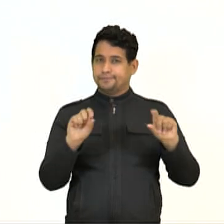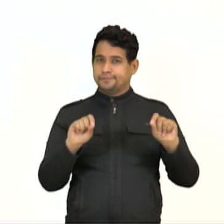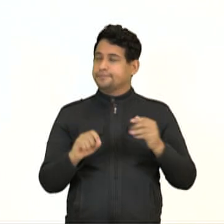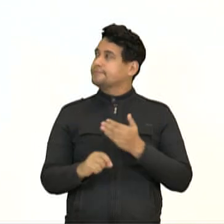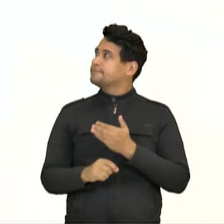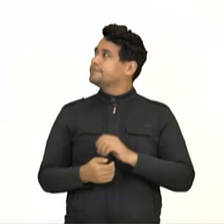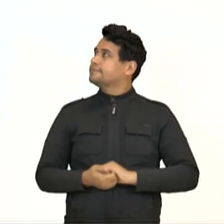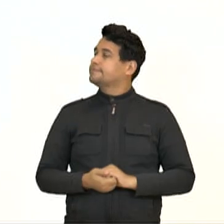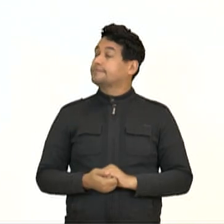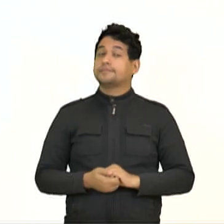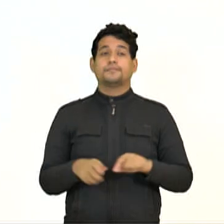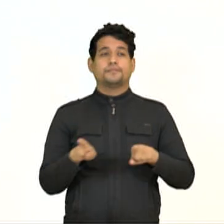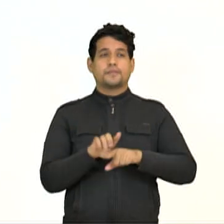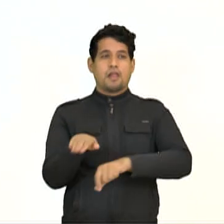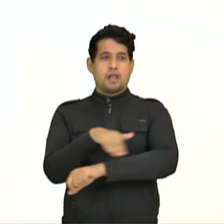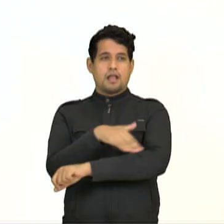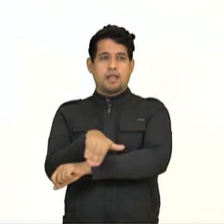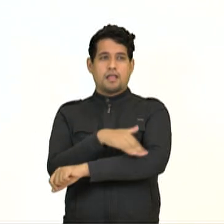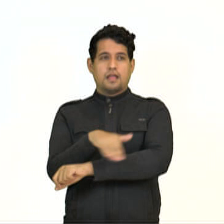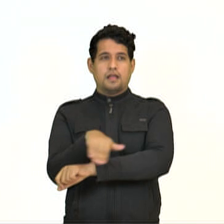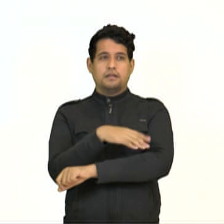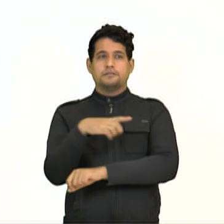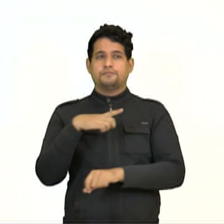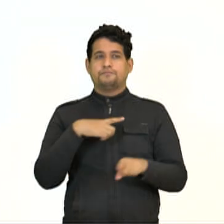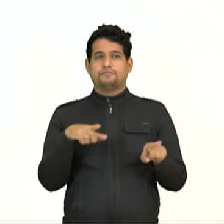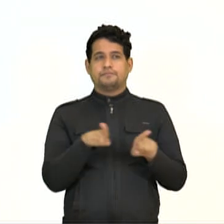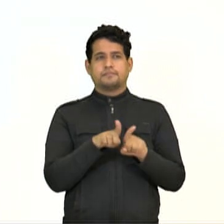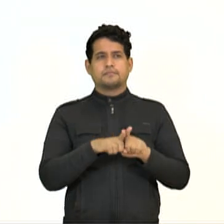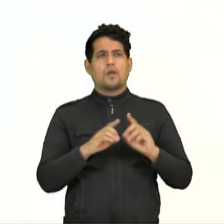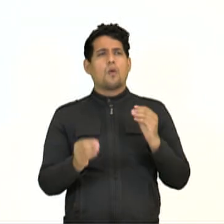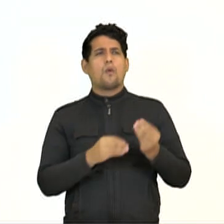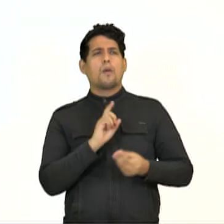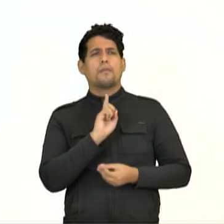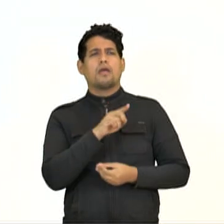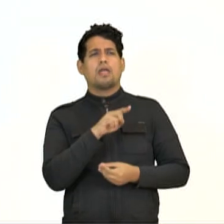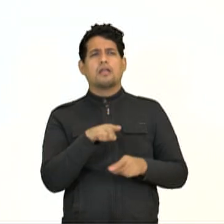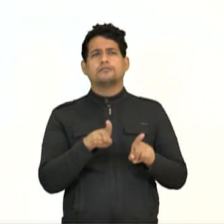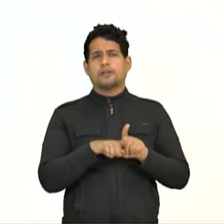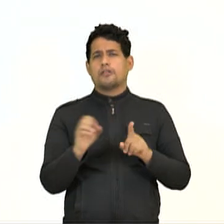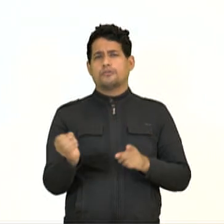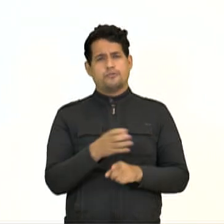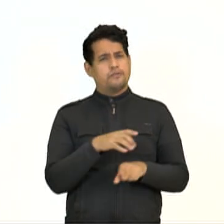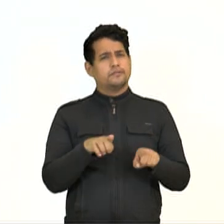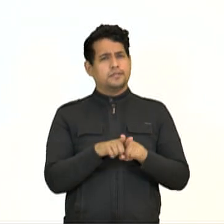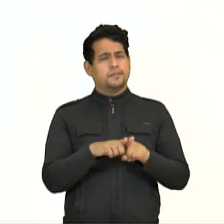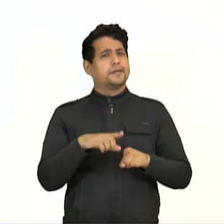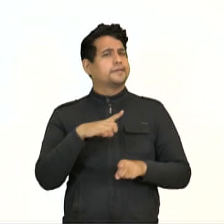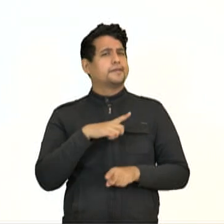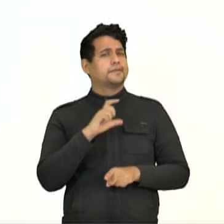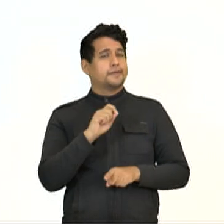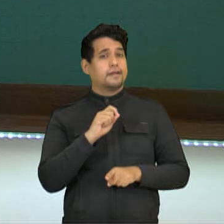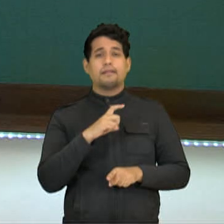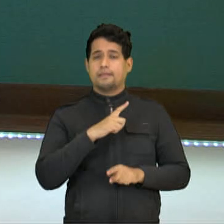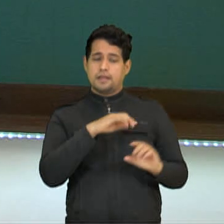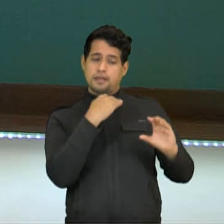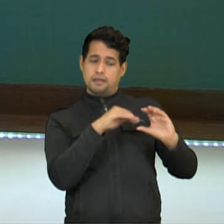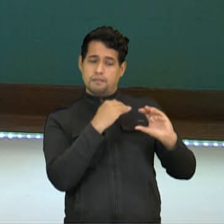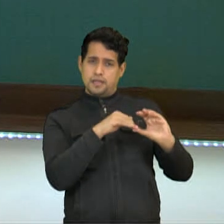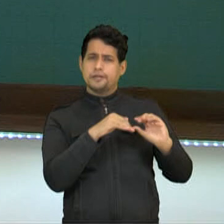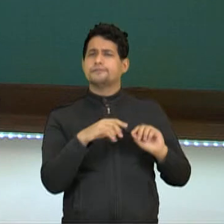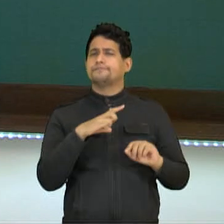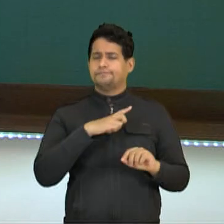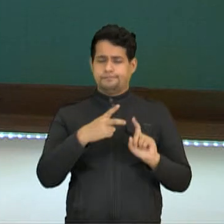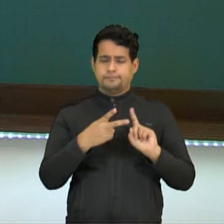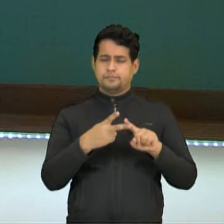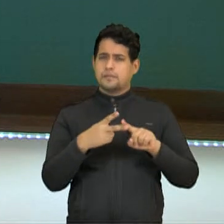fatima.bracamontes.comcast.net. E o endereço, certo? Como é um classificado já novo, tem o e-mail,